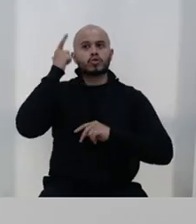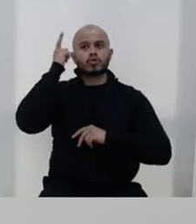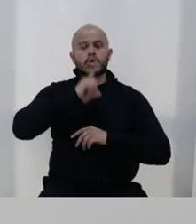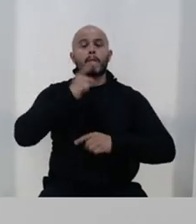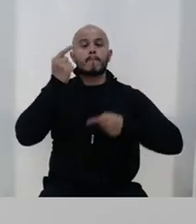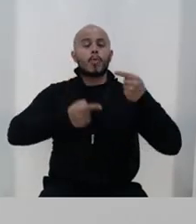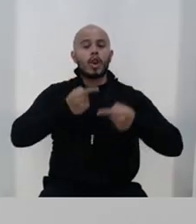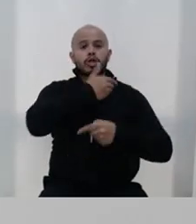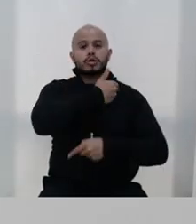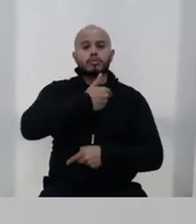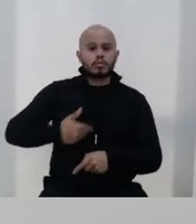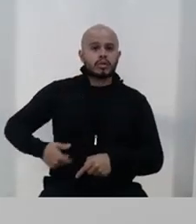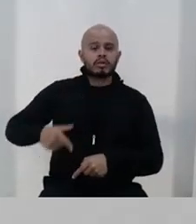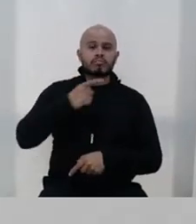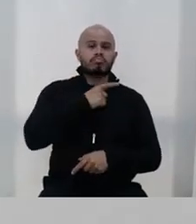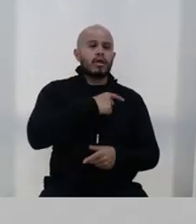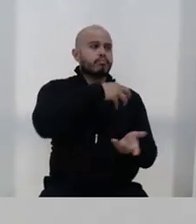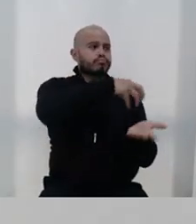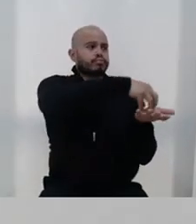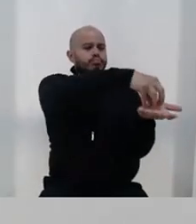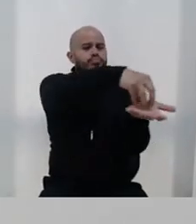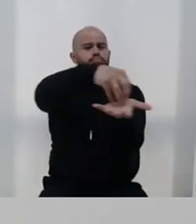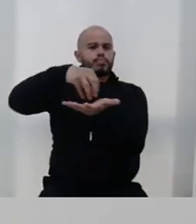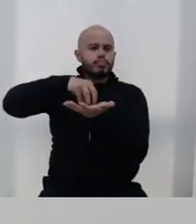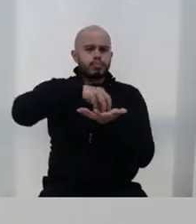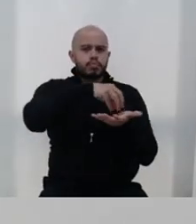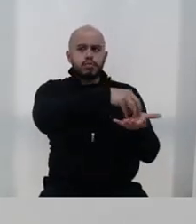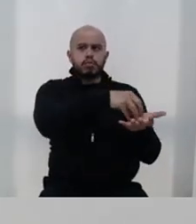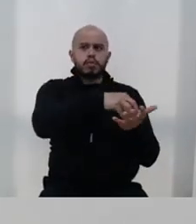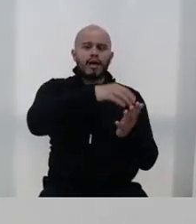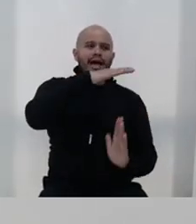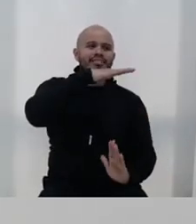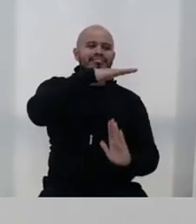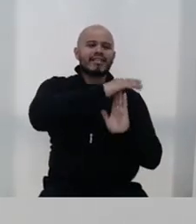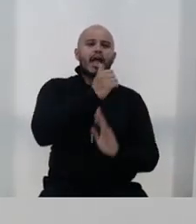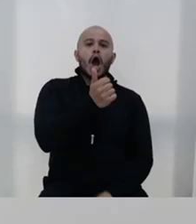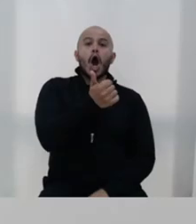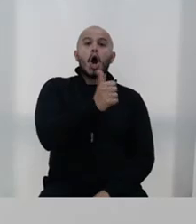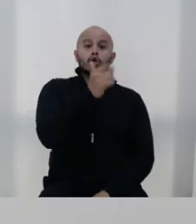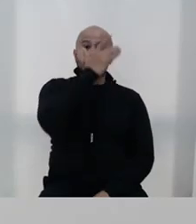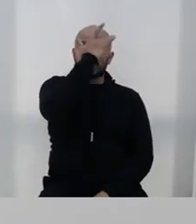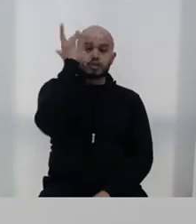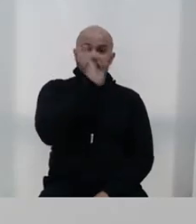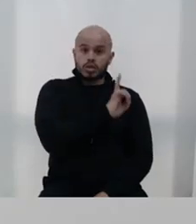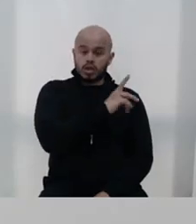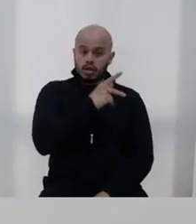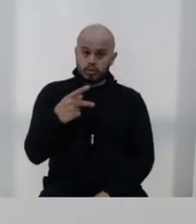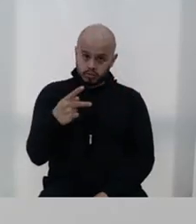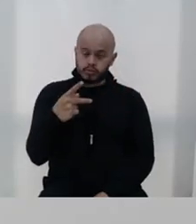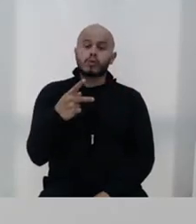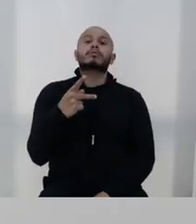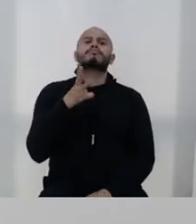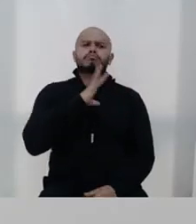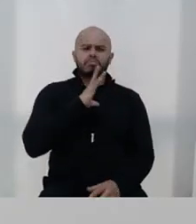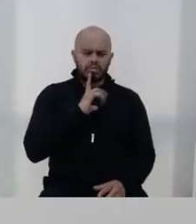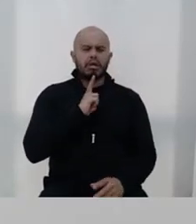de atendimento de 1, 2, 3, 4, até 11 defensores ou defensoras públicas, com toda a